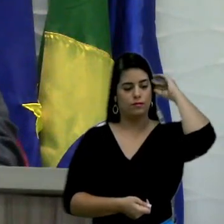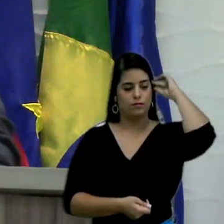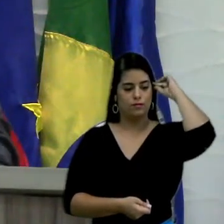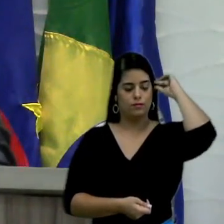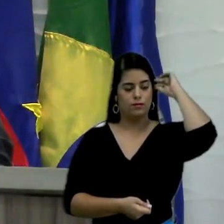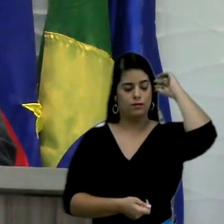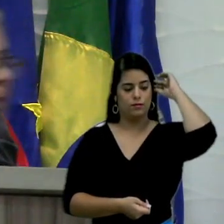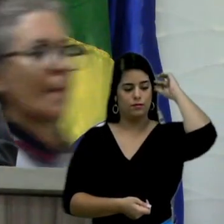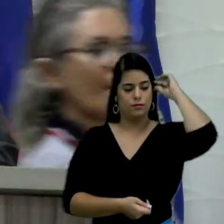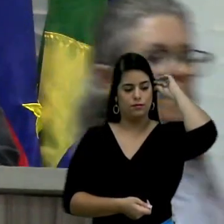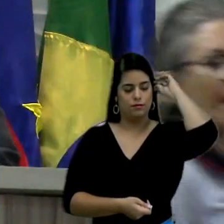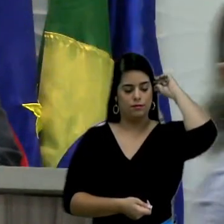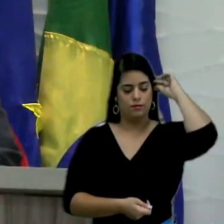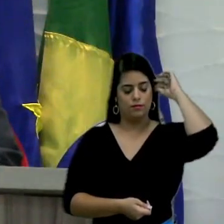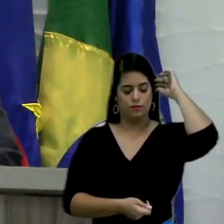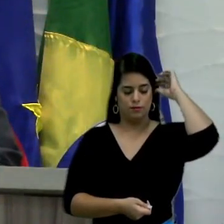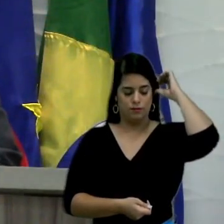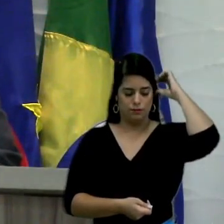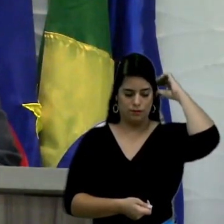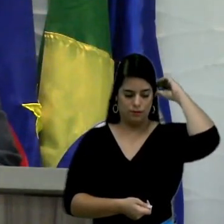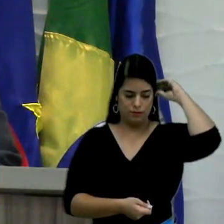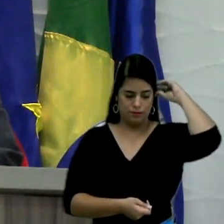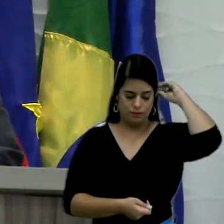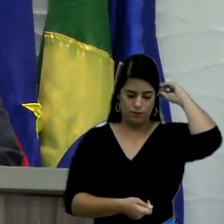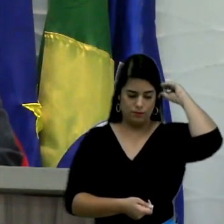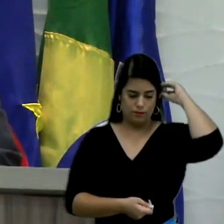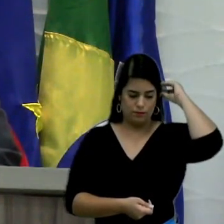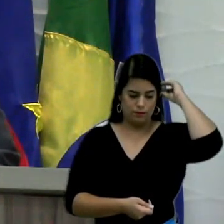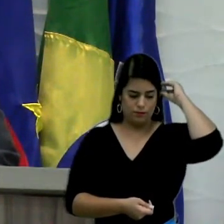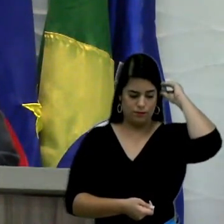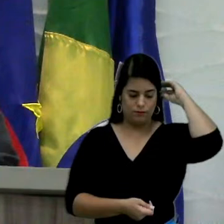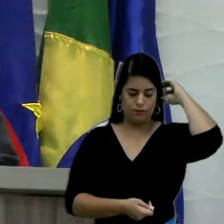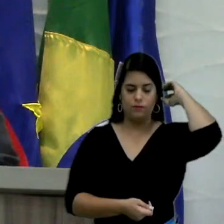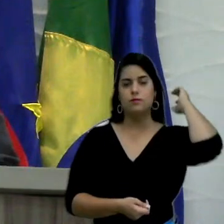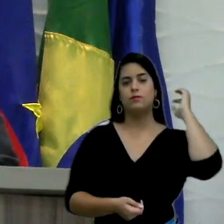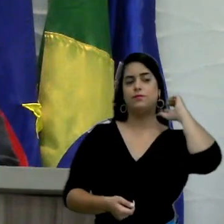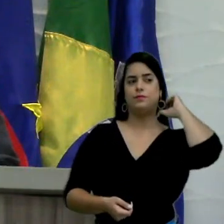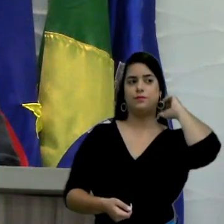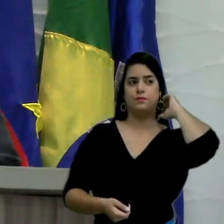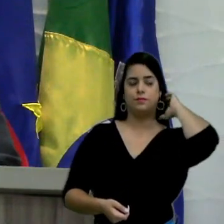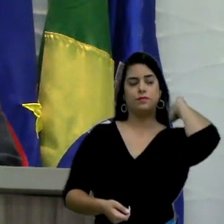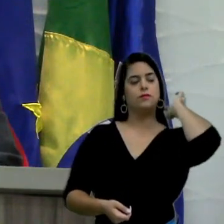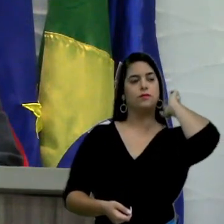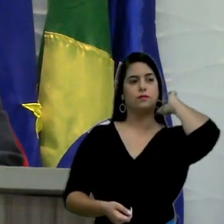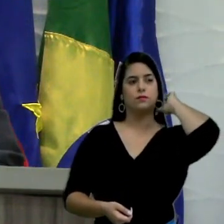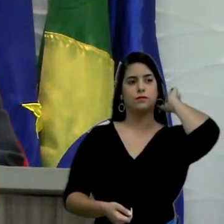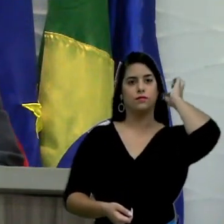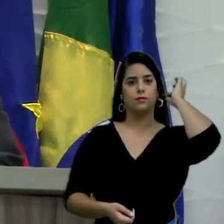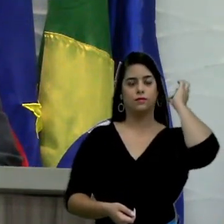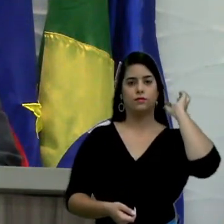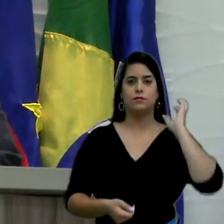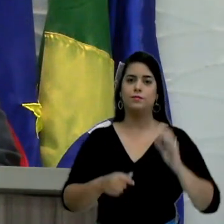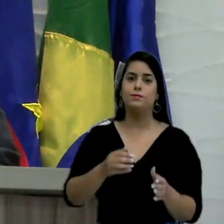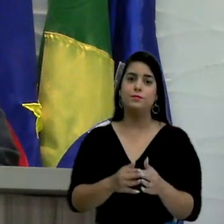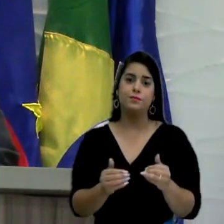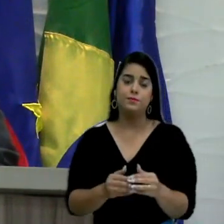eles atendam. Mas já também no Portal da Siridó, onde coloquei uma indicação na semana passada, onde pedia que